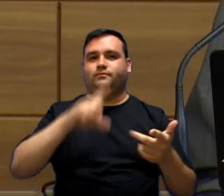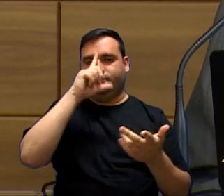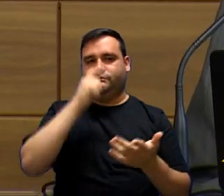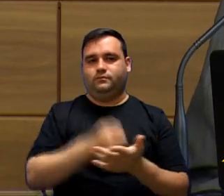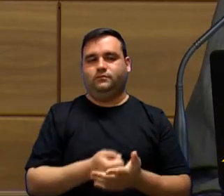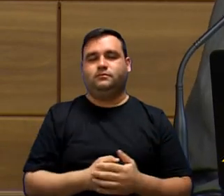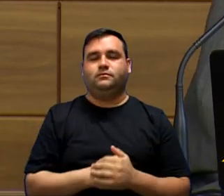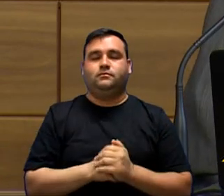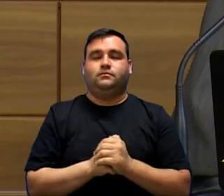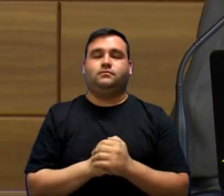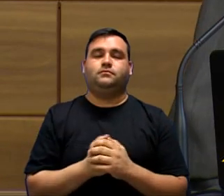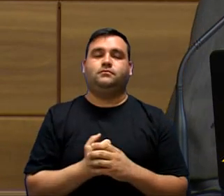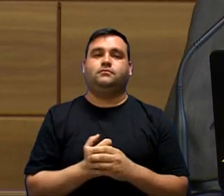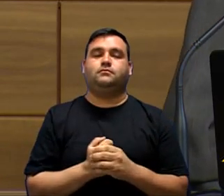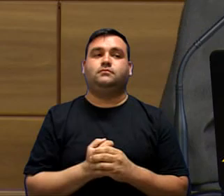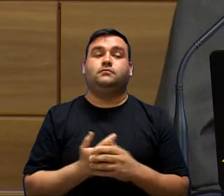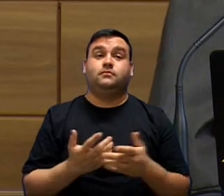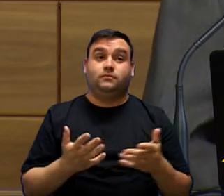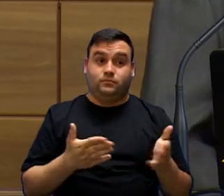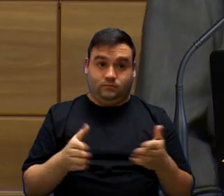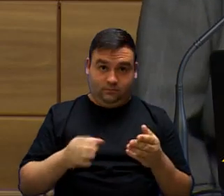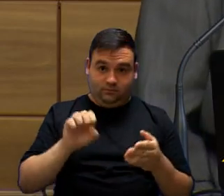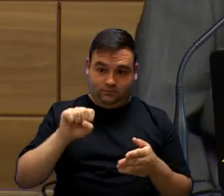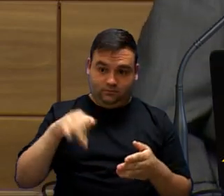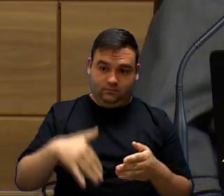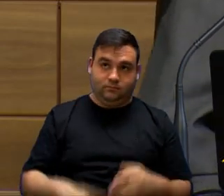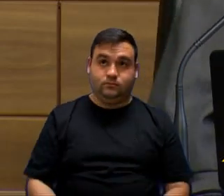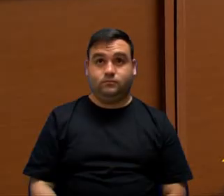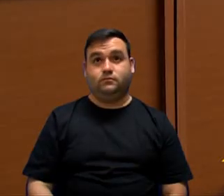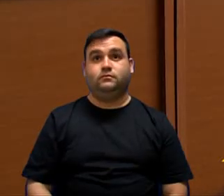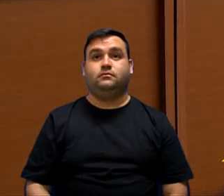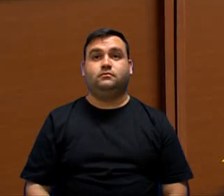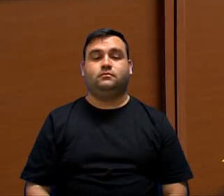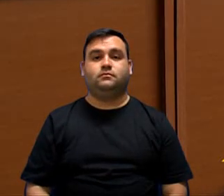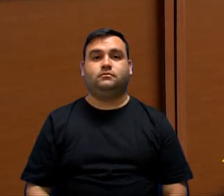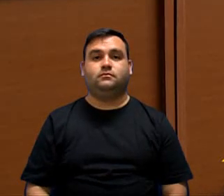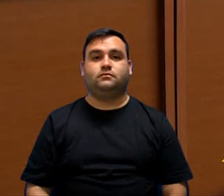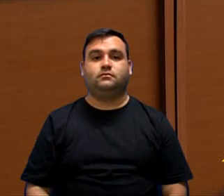absoluta. Ah, encaminhamento voto sim.